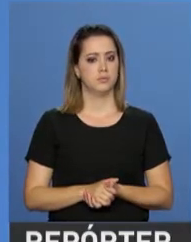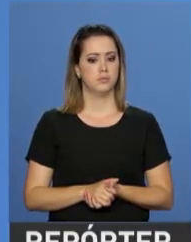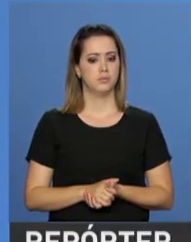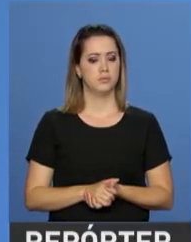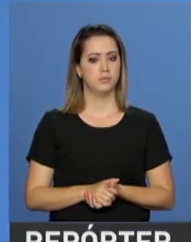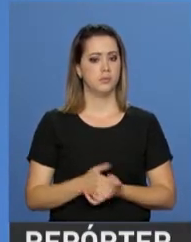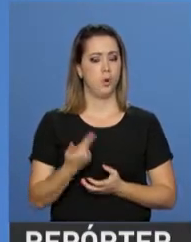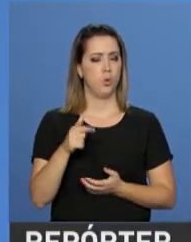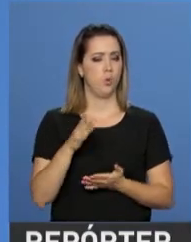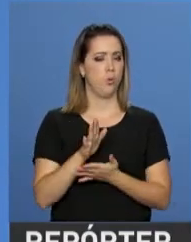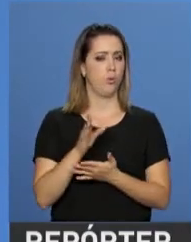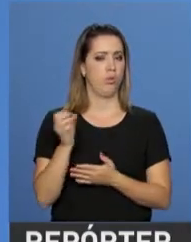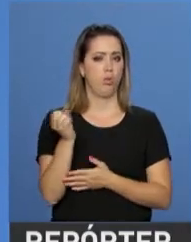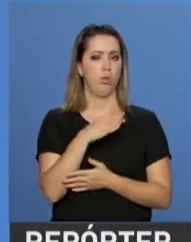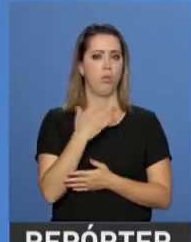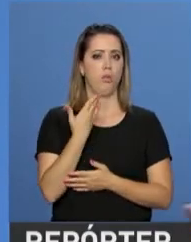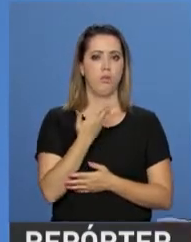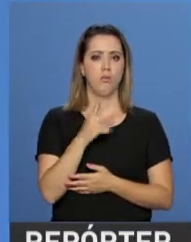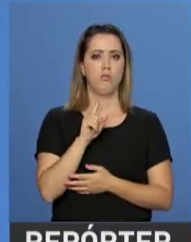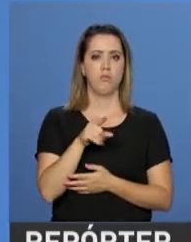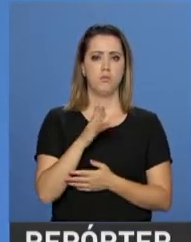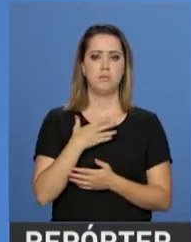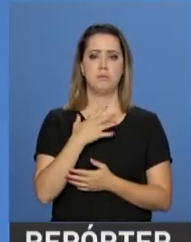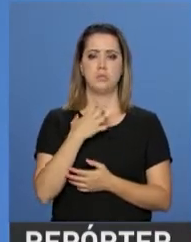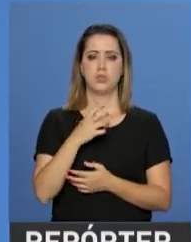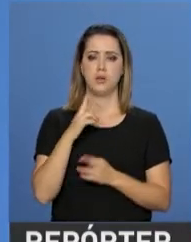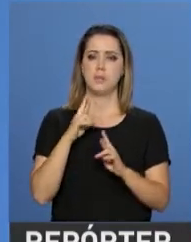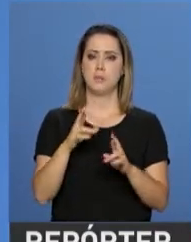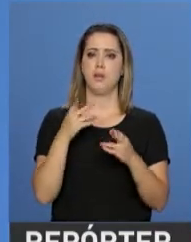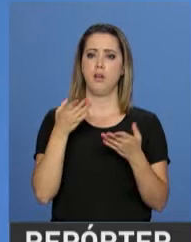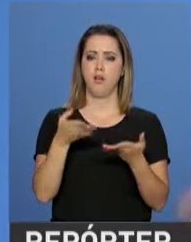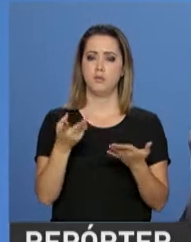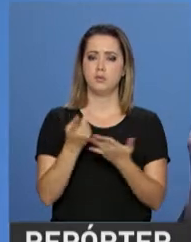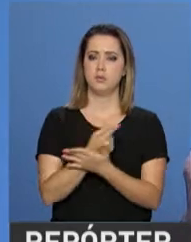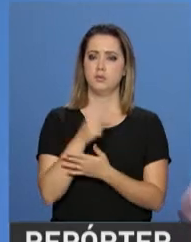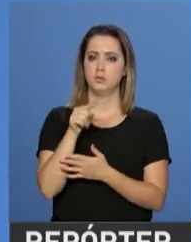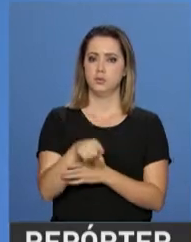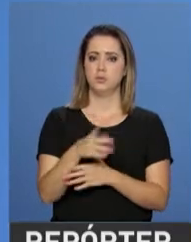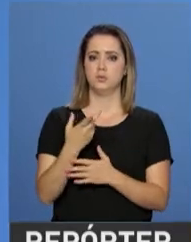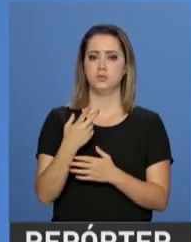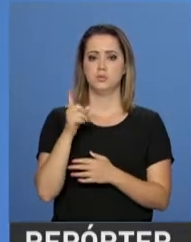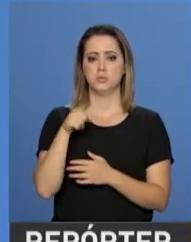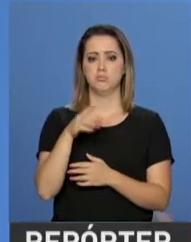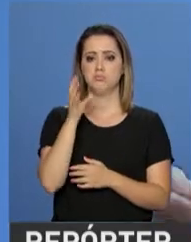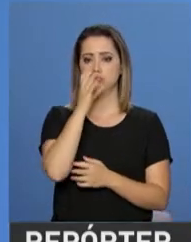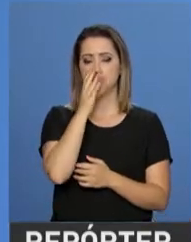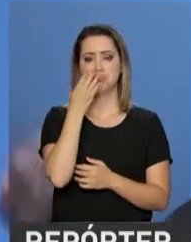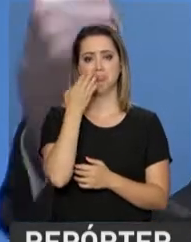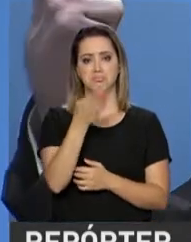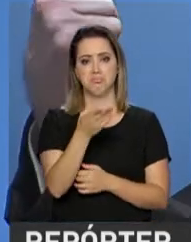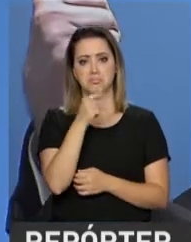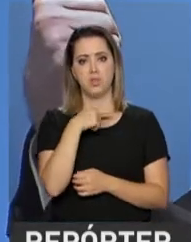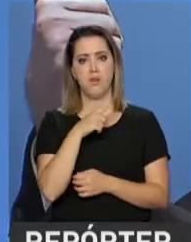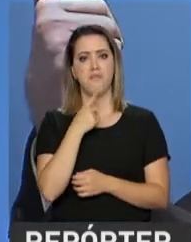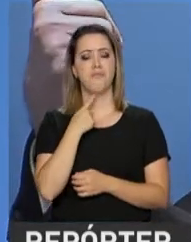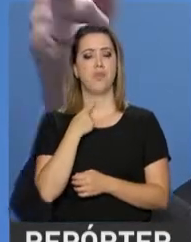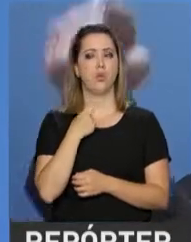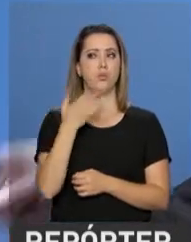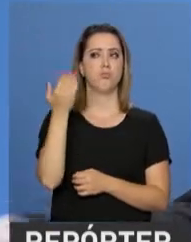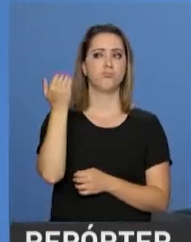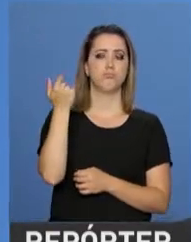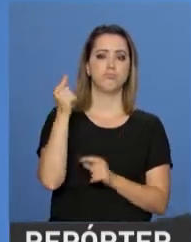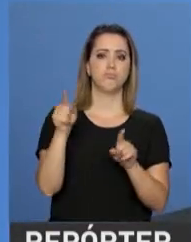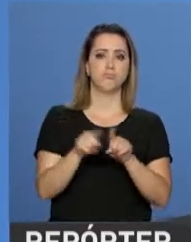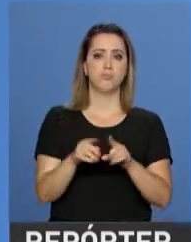tantos anos é licenciada por isso isto acabou acontecendo é interessante como um seio do passado